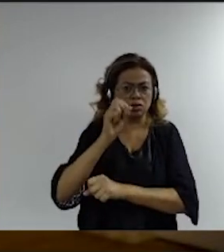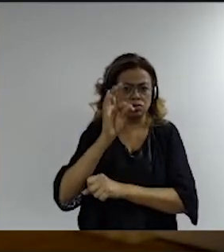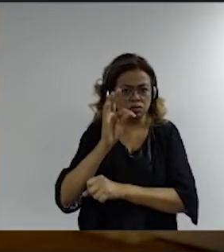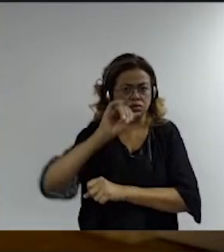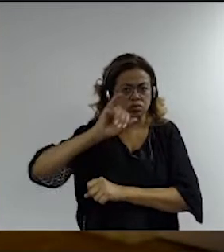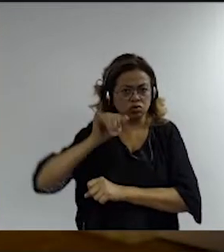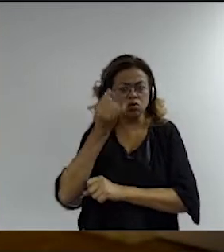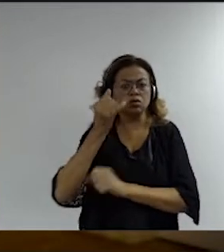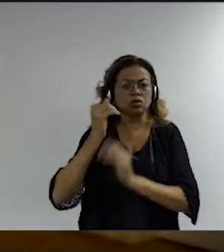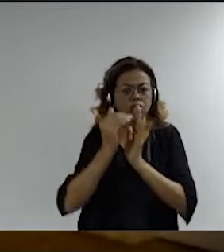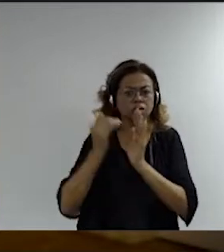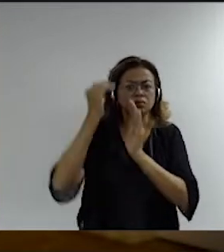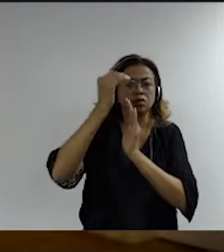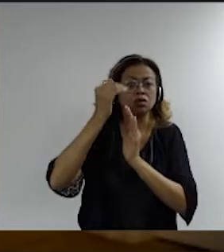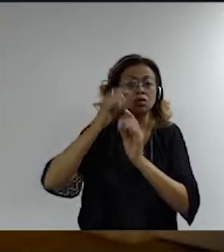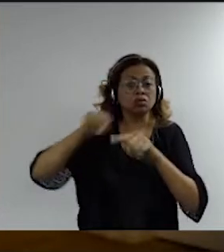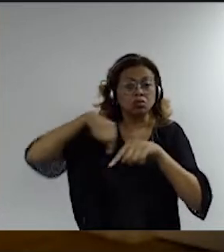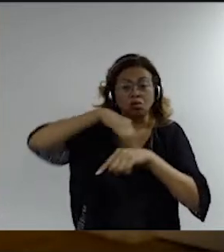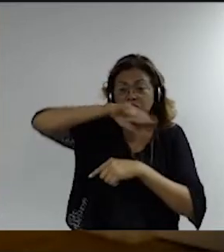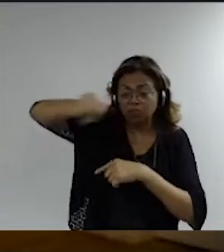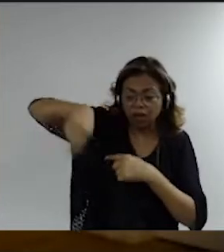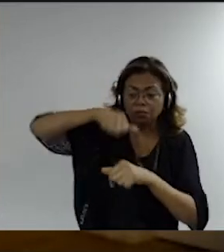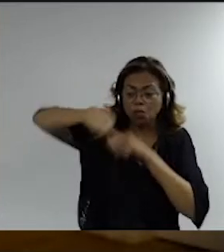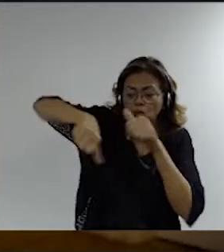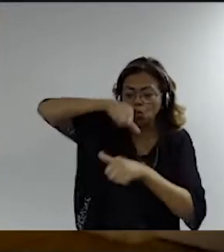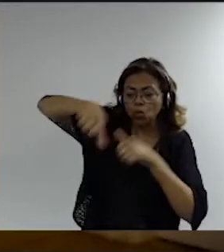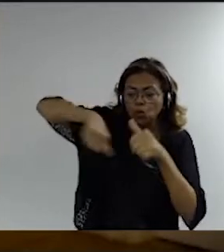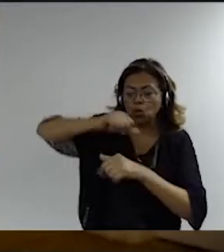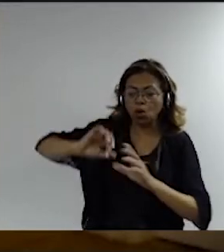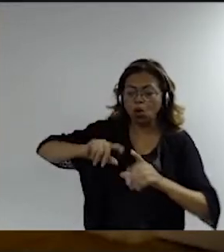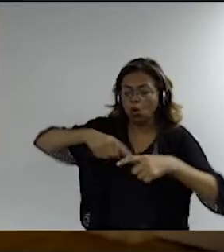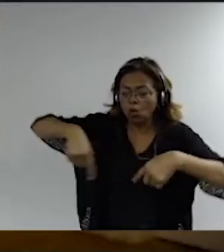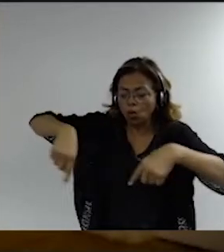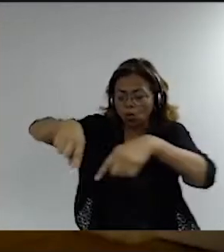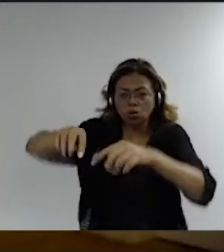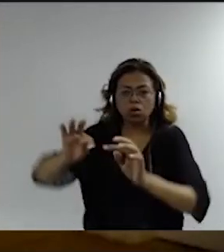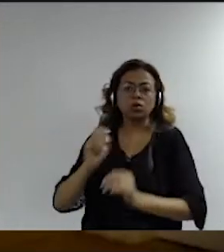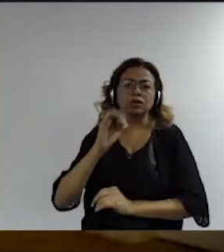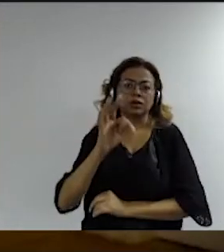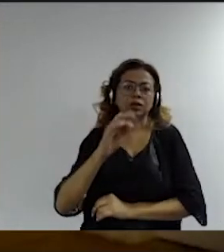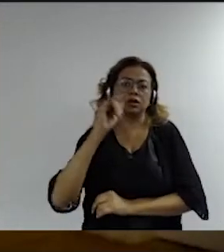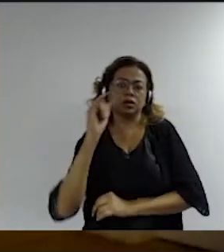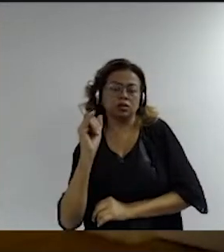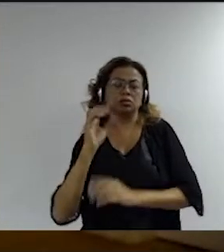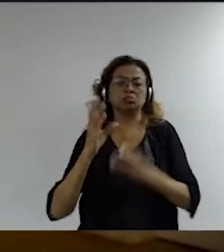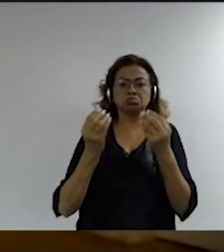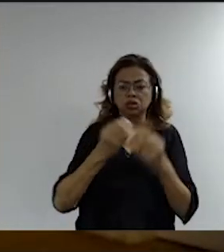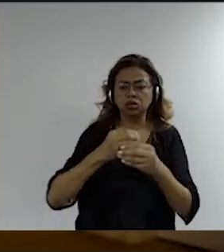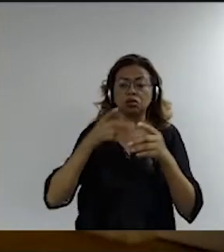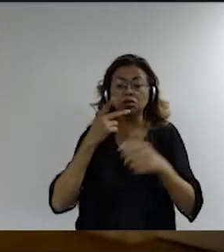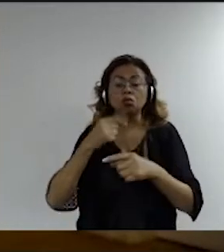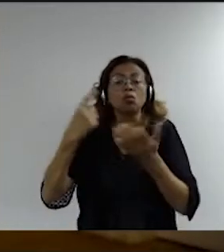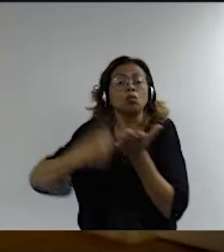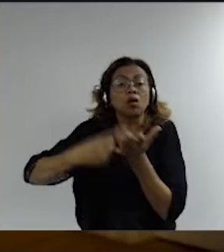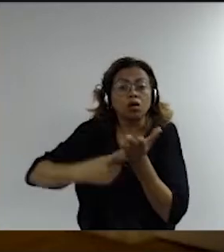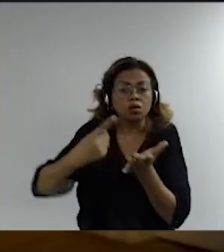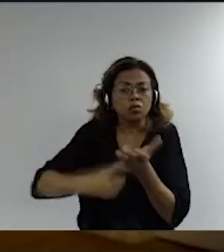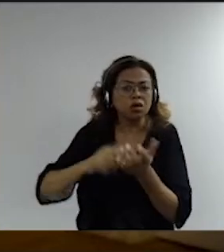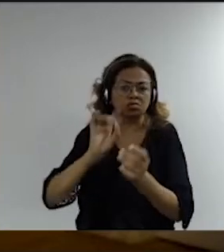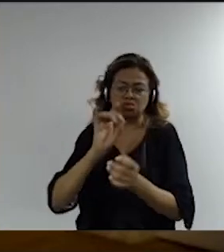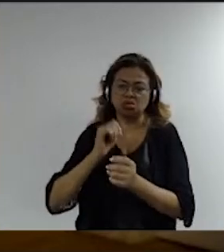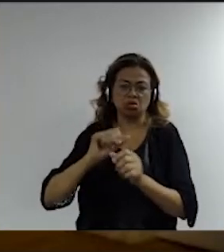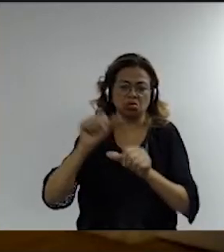Justiça, nós modernizamos o Pacto Tecnológico. E quando eu digo modernizar o Pacto Tecnológico, não é